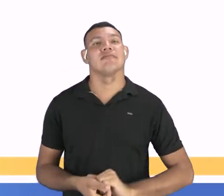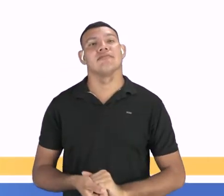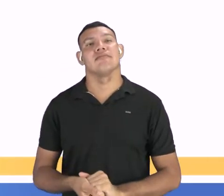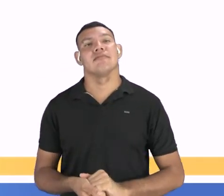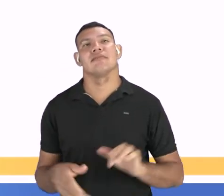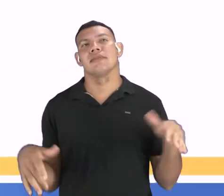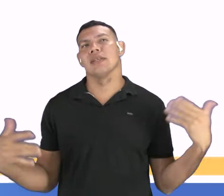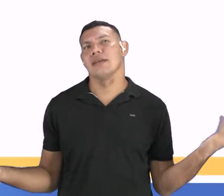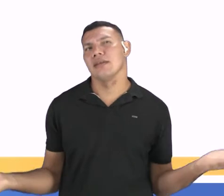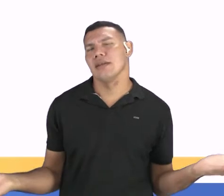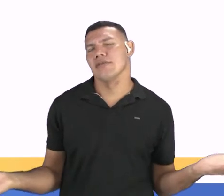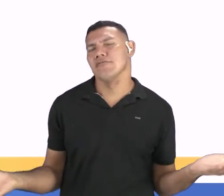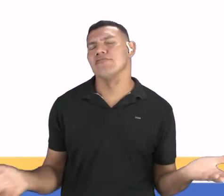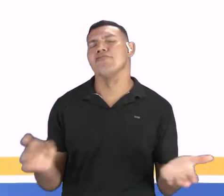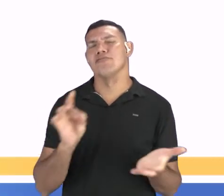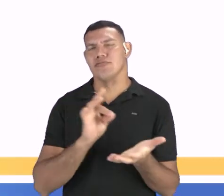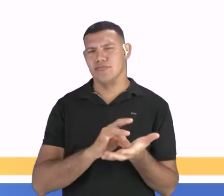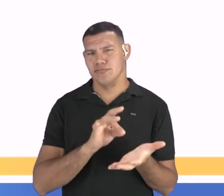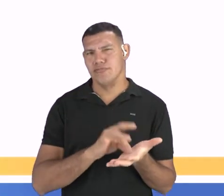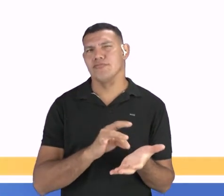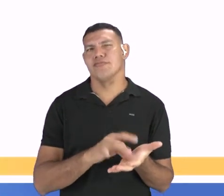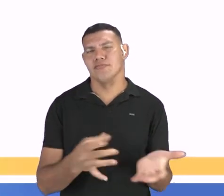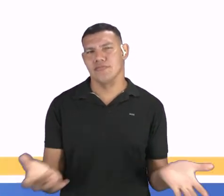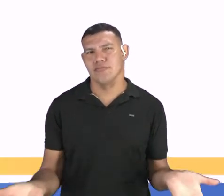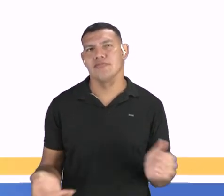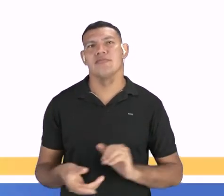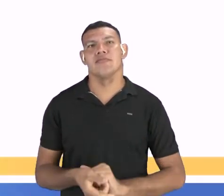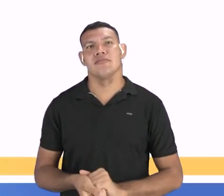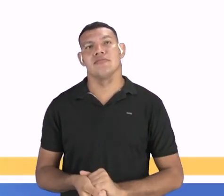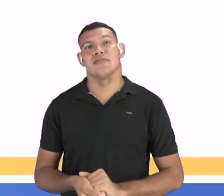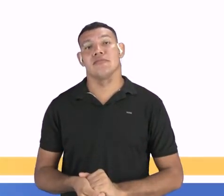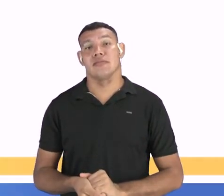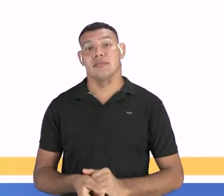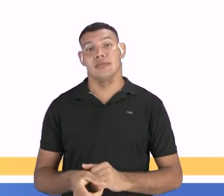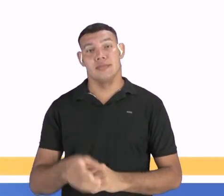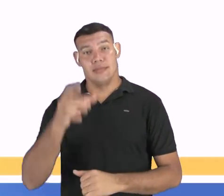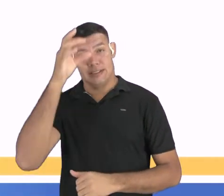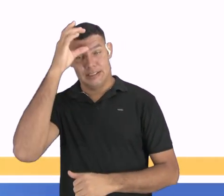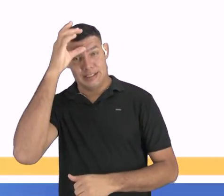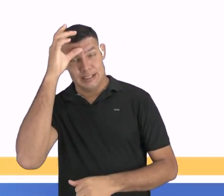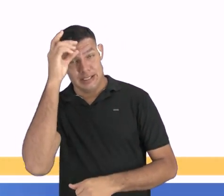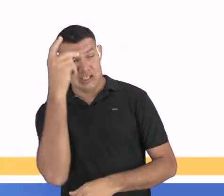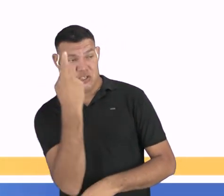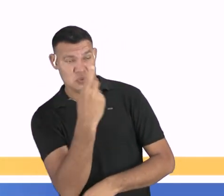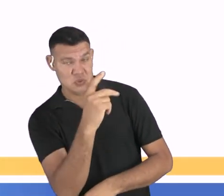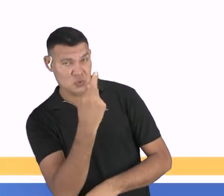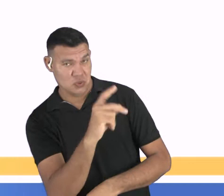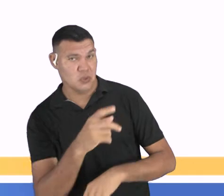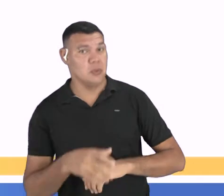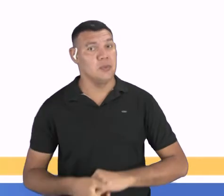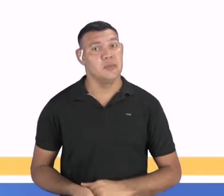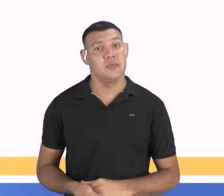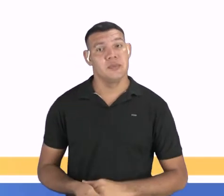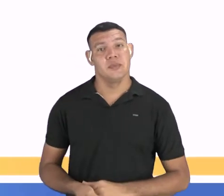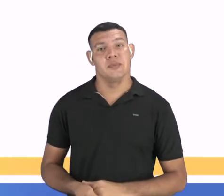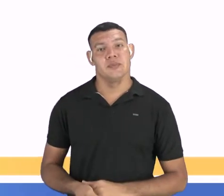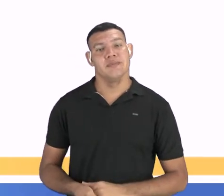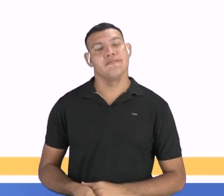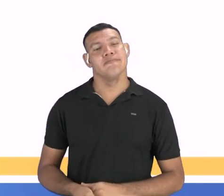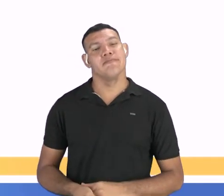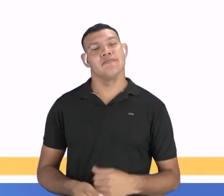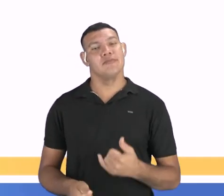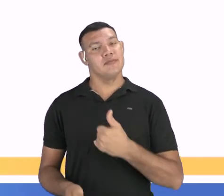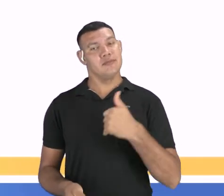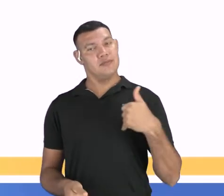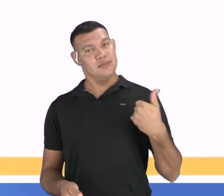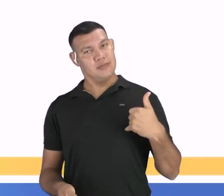Então, podemos afirmar que a idade, né, da tia Ana aí, que é tia da Rafaela, é 48